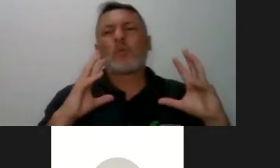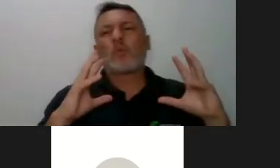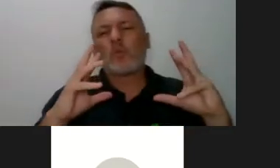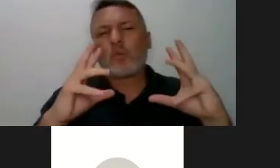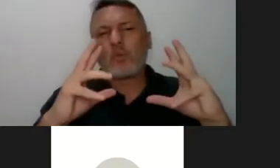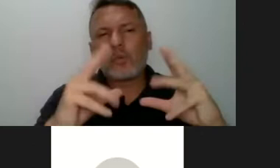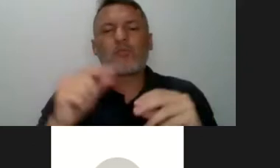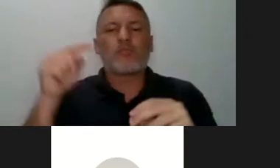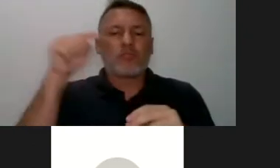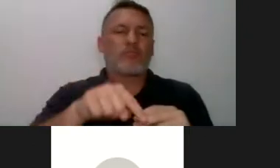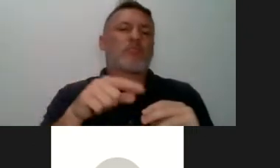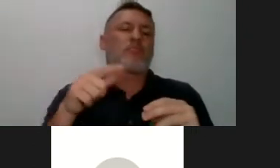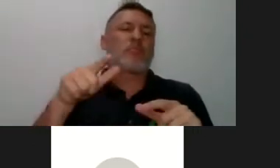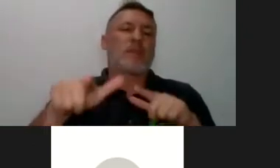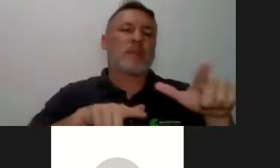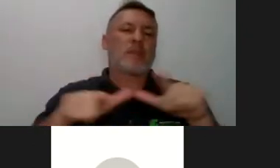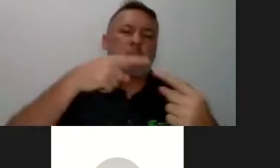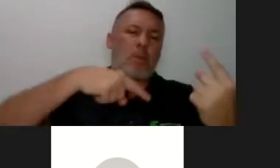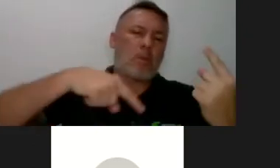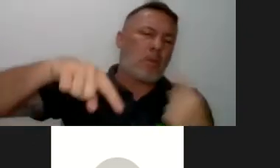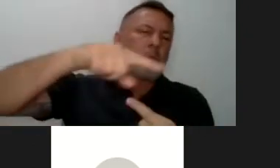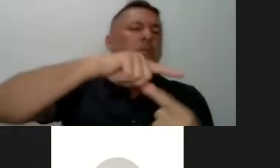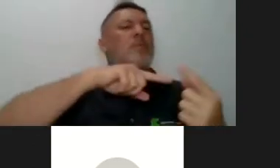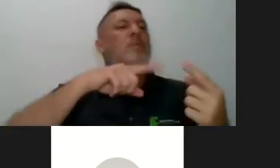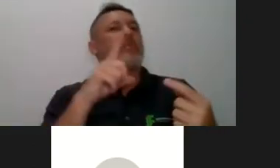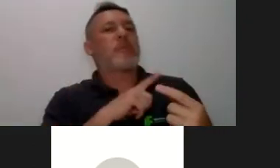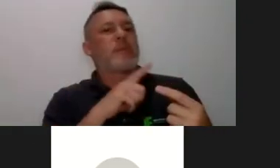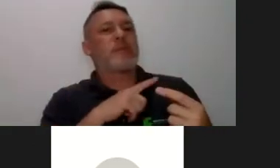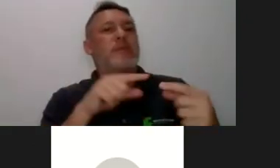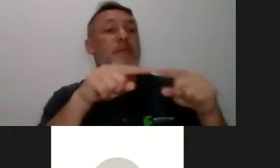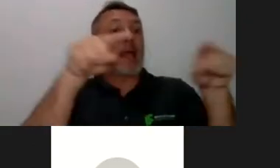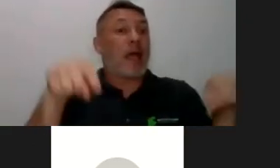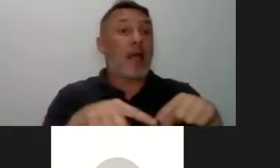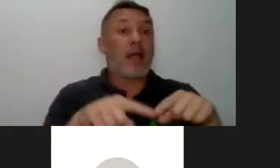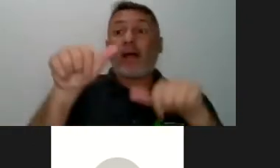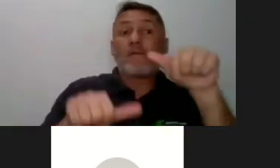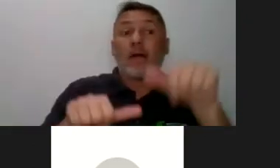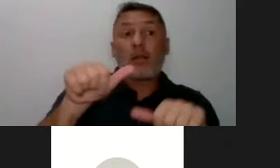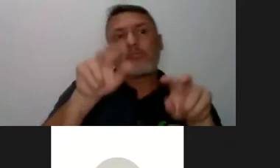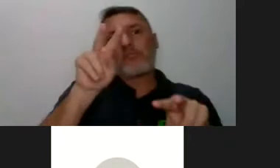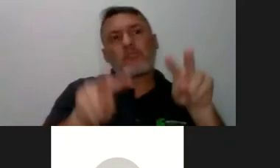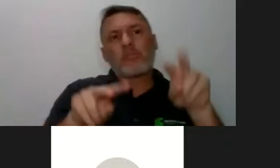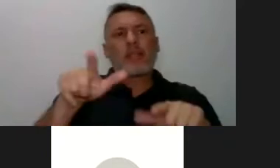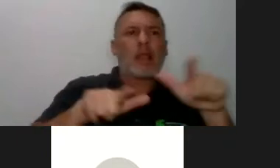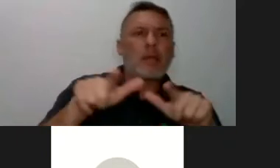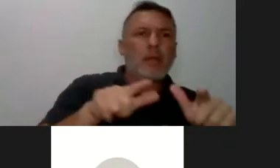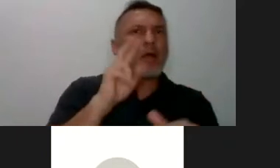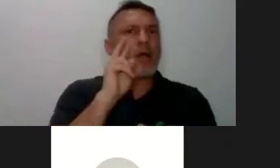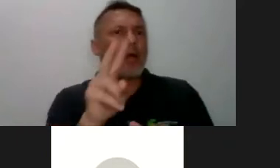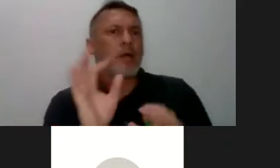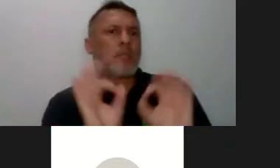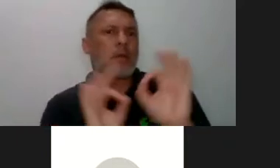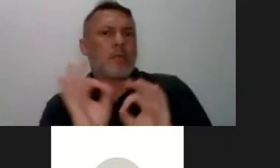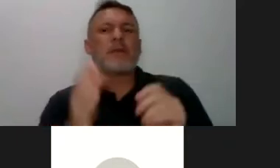os que estiveram envolvidos, todas as pessoas que estiveram nas salas avaliando trabalhos, coordenando. Sabemos que tivemos